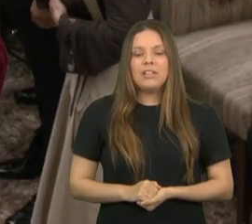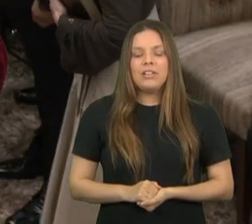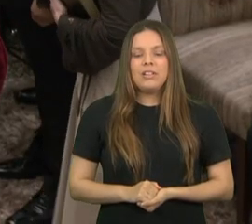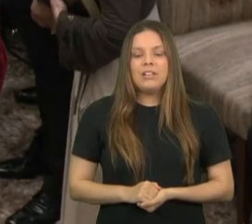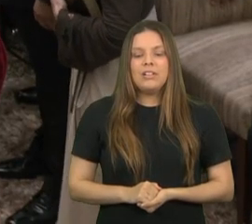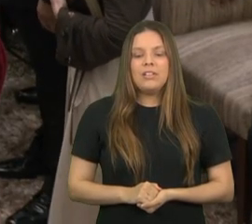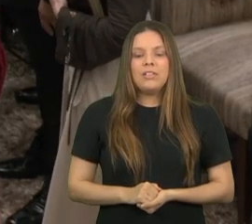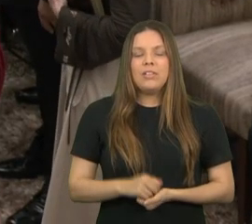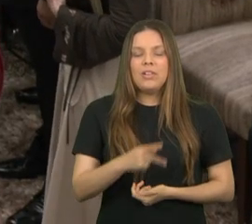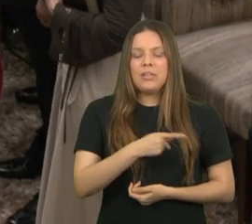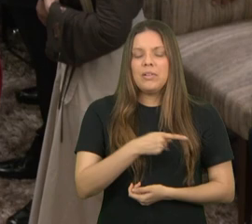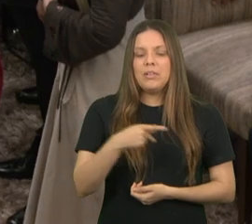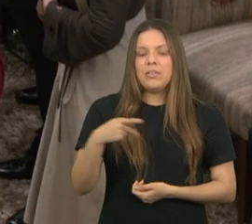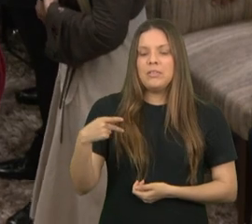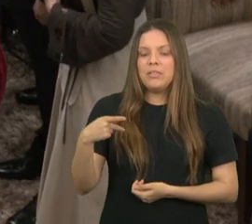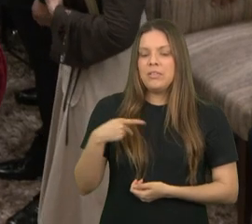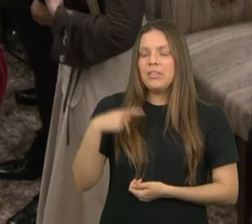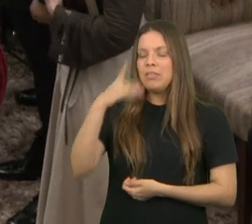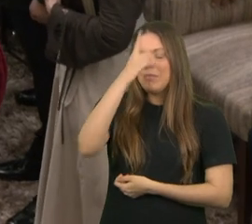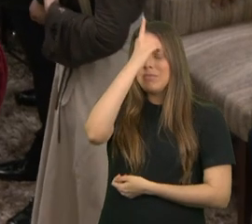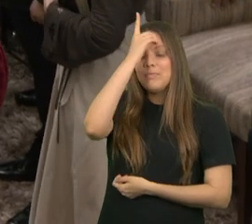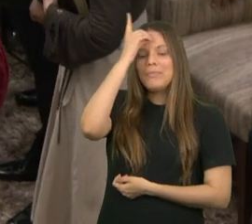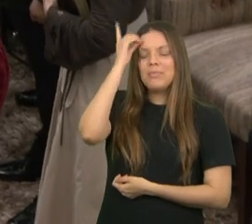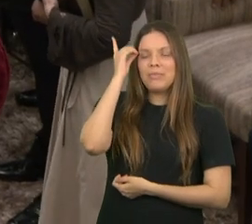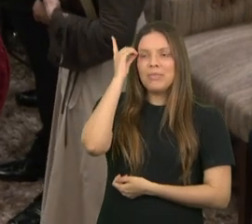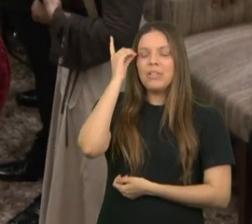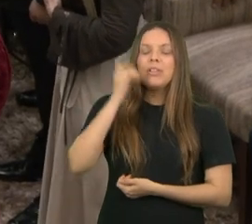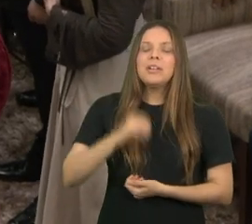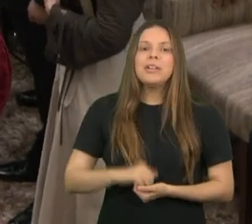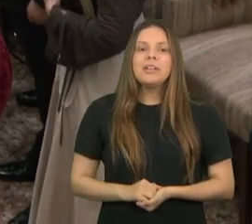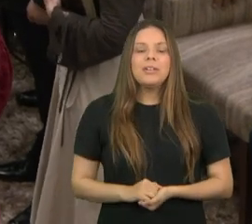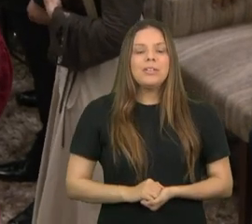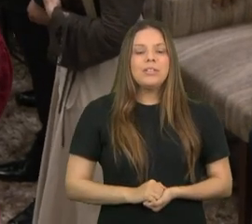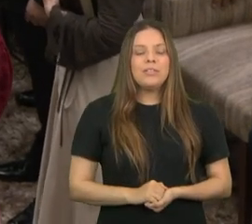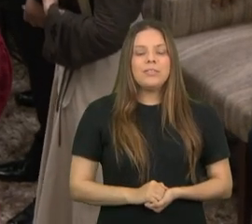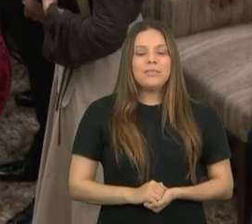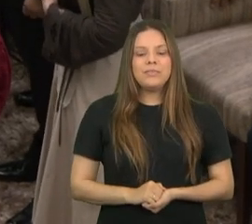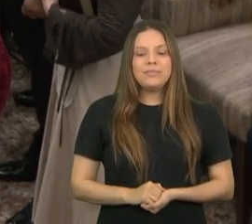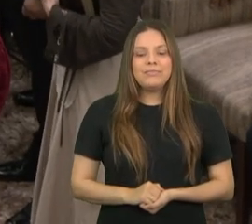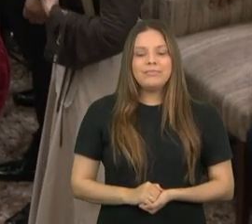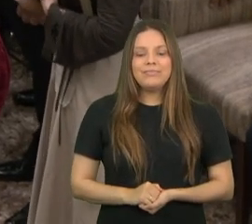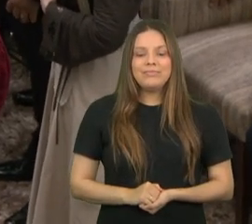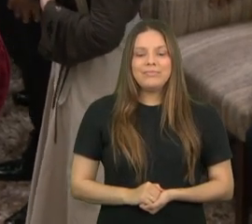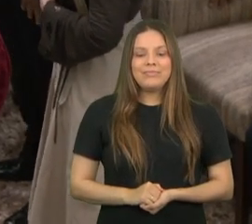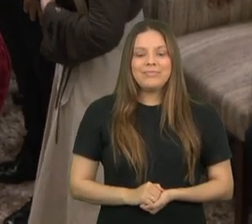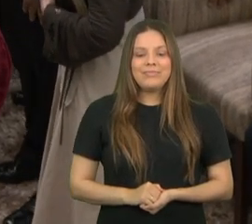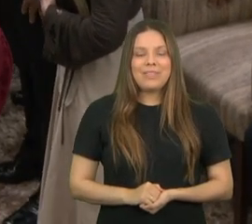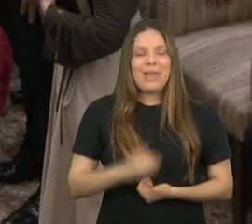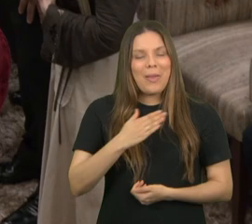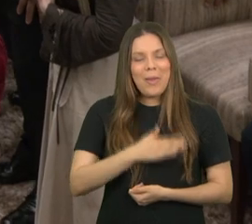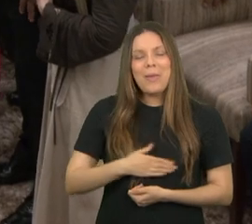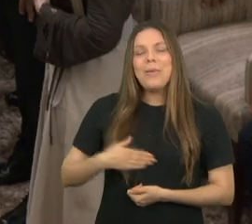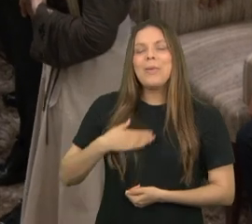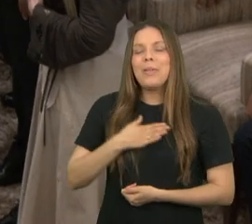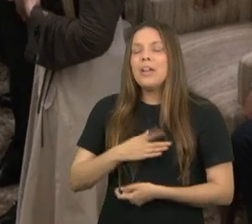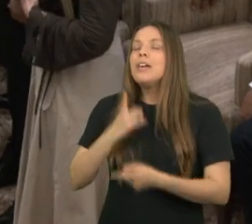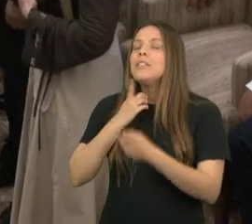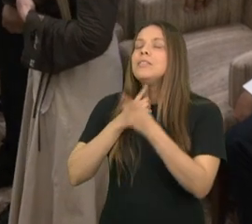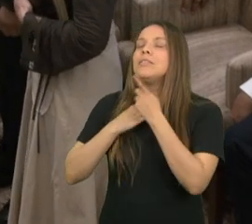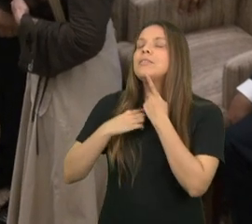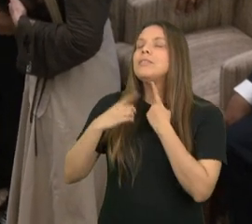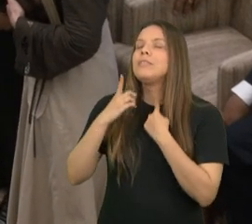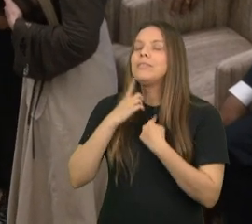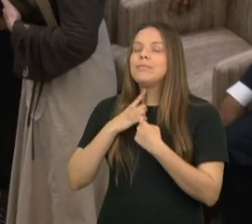ao pastor reverendíssimo, o pastor Ailton José Alves, gostaria de desejar